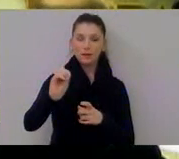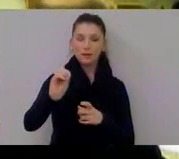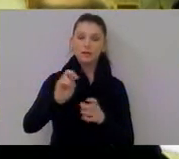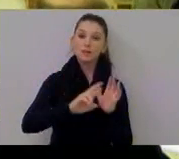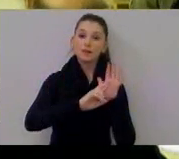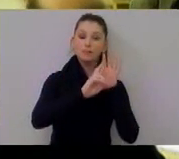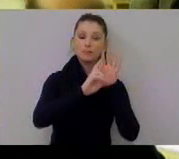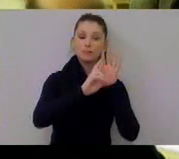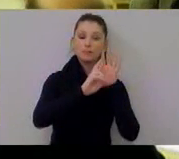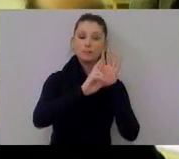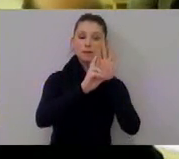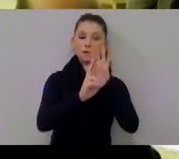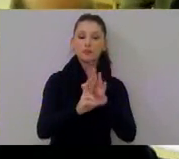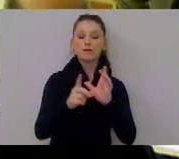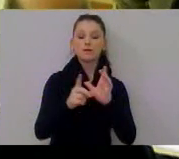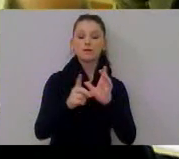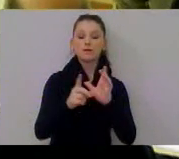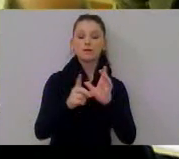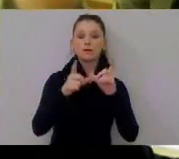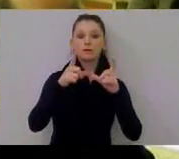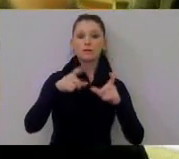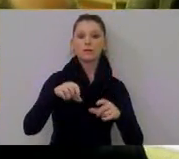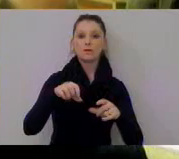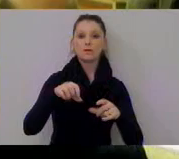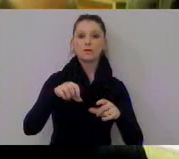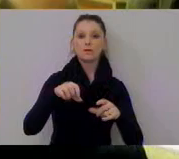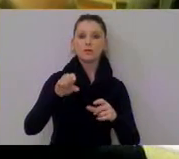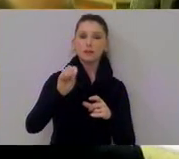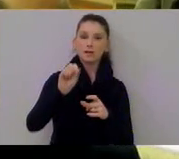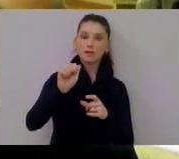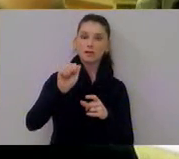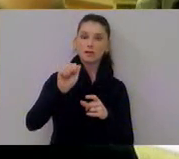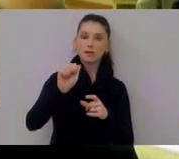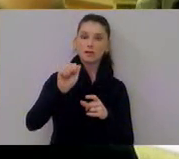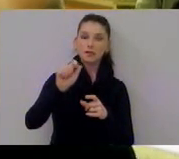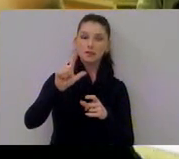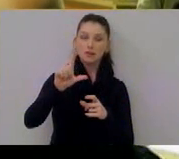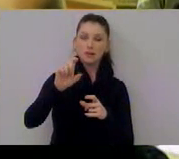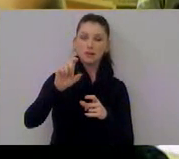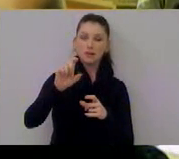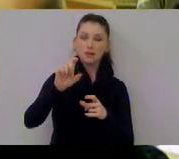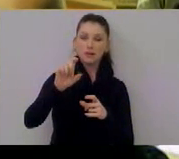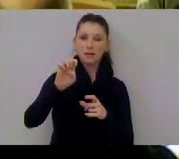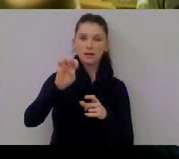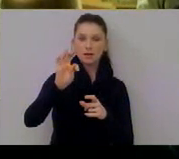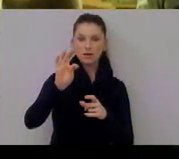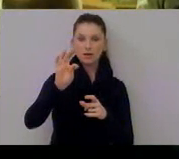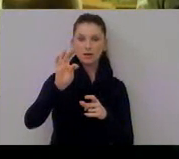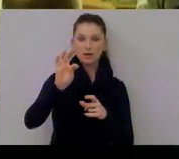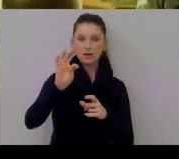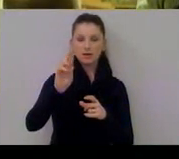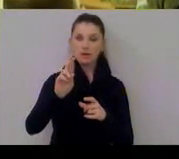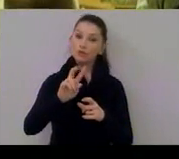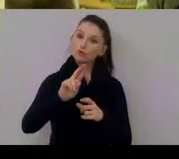Senhora da Salete, senhora Andréia Zomer, que vão